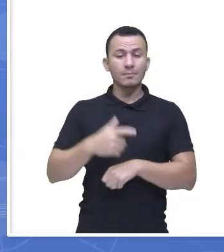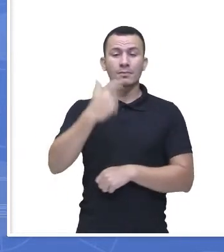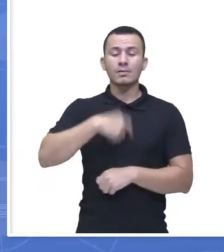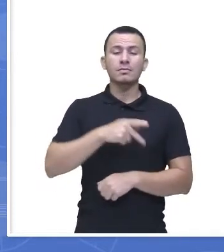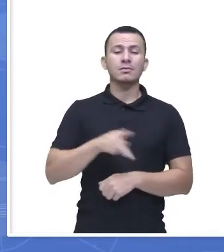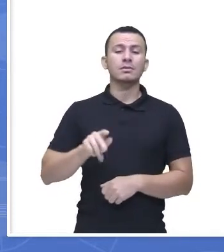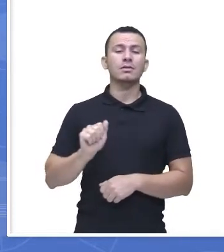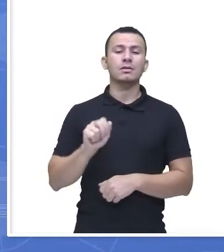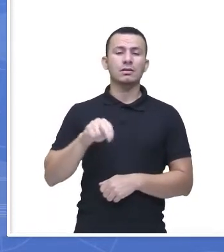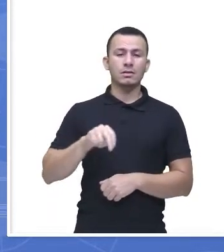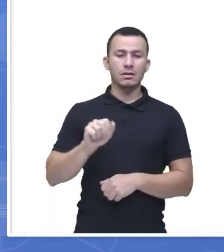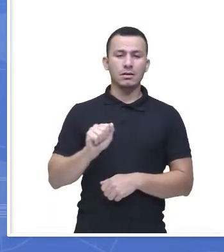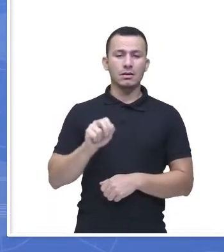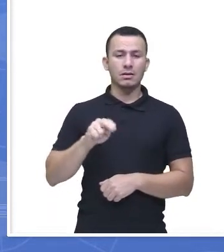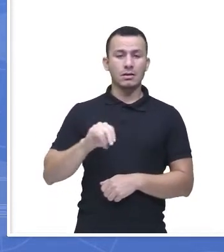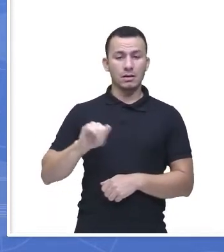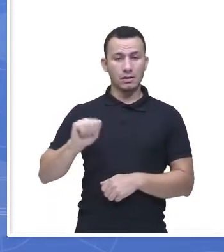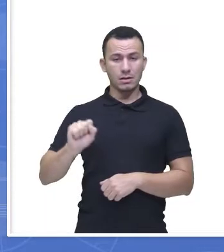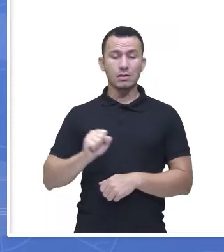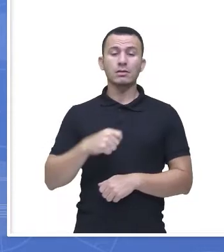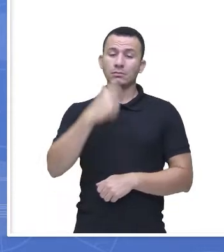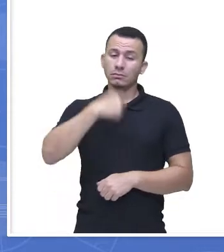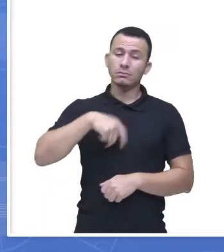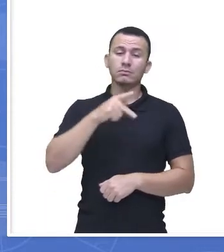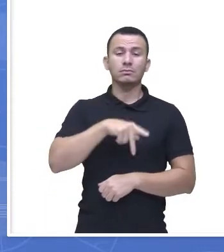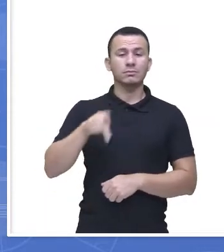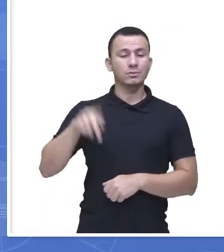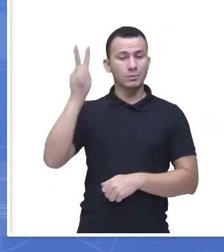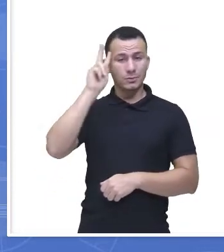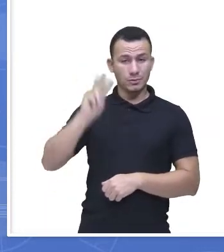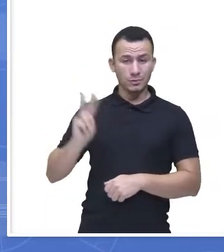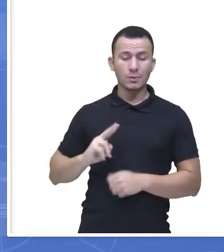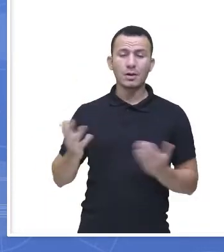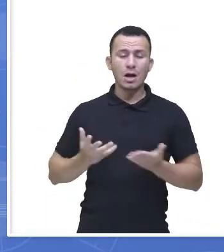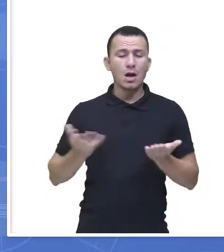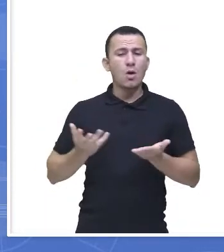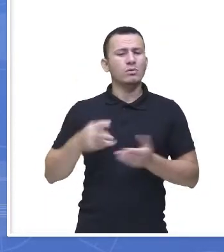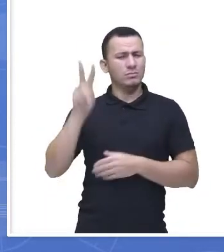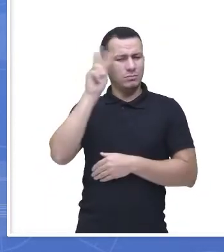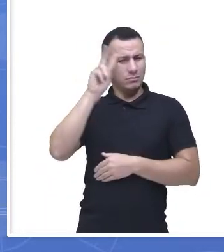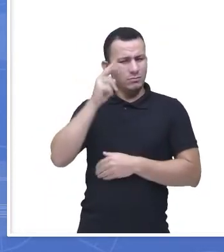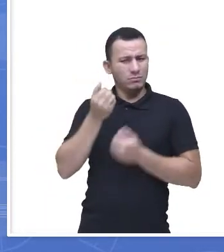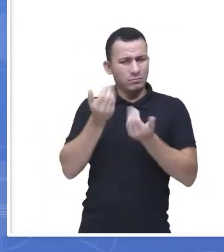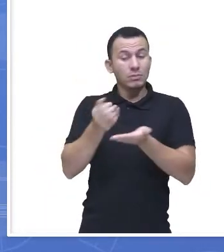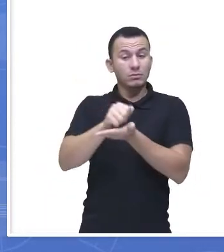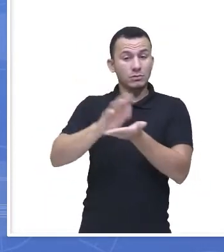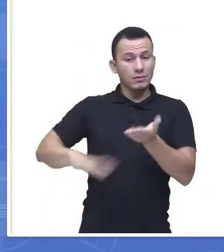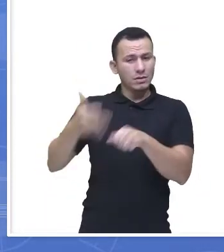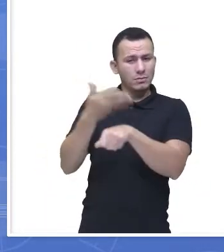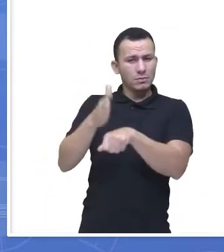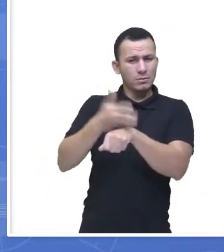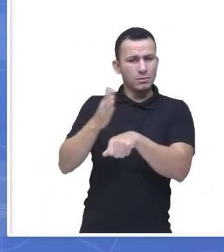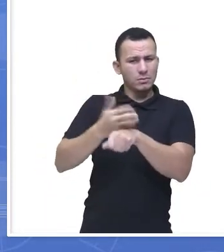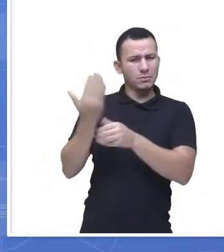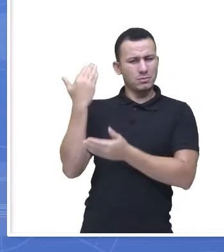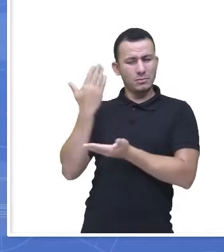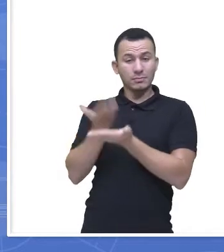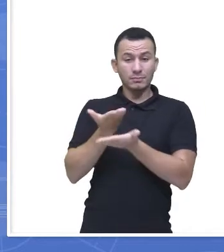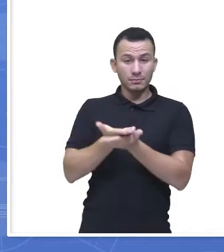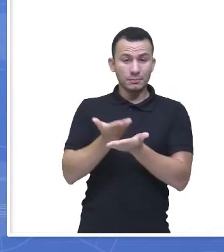Carvalho, seu professor de História, e hoje a gente vai corrigir as questões de História que foram passadas para vocês no Exercitando nas aulas